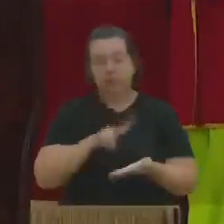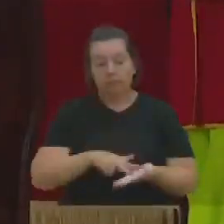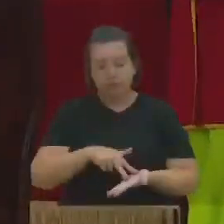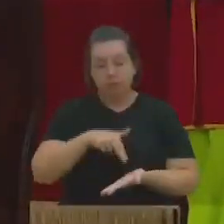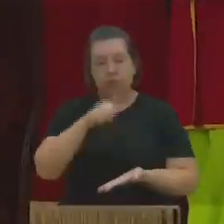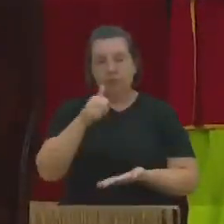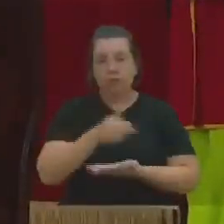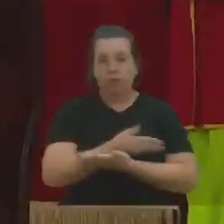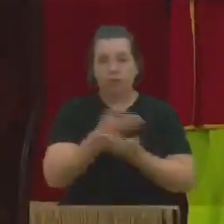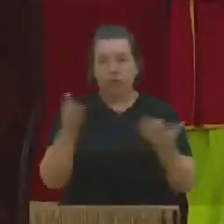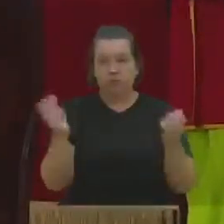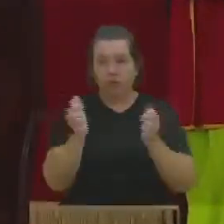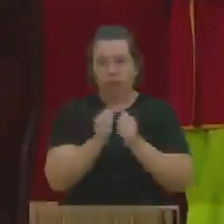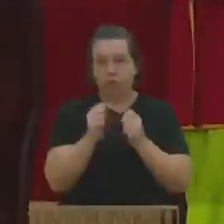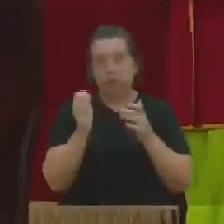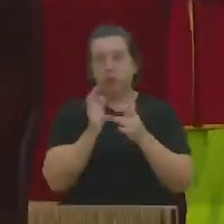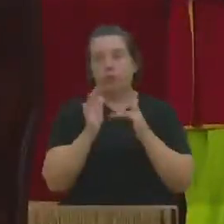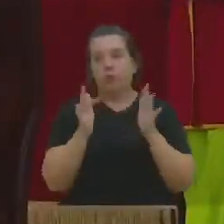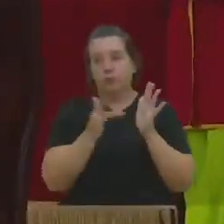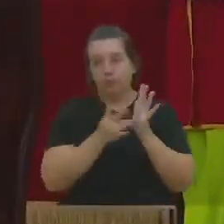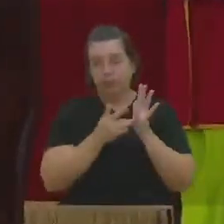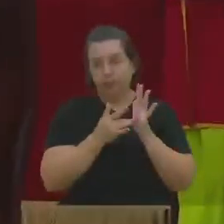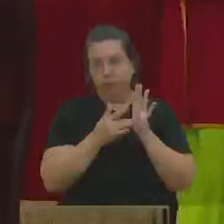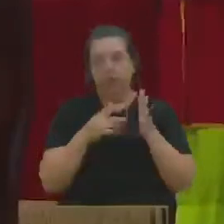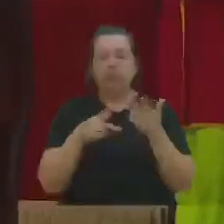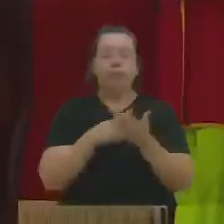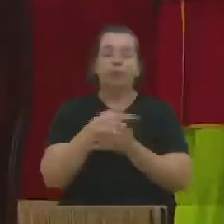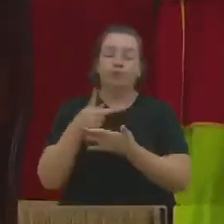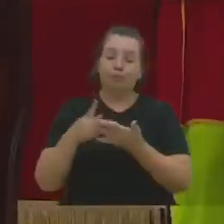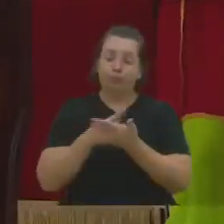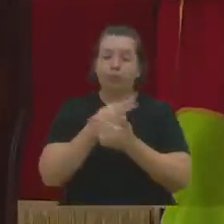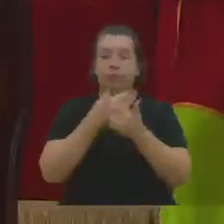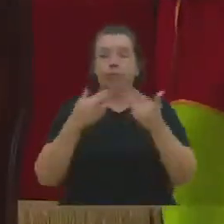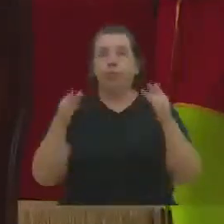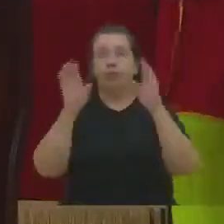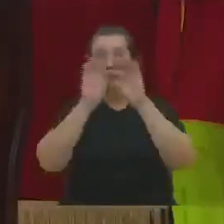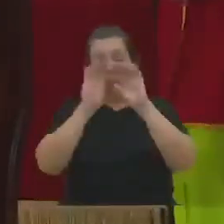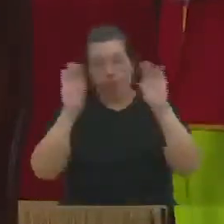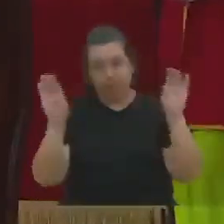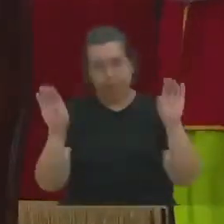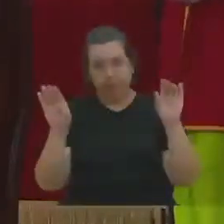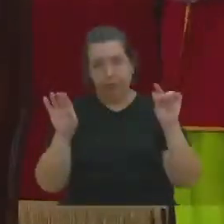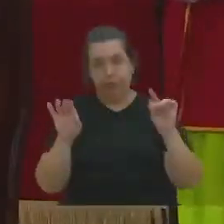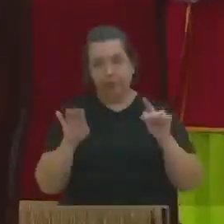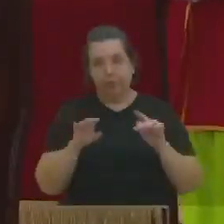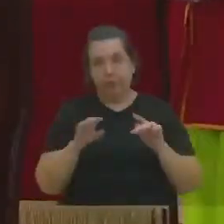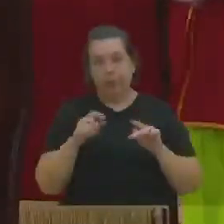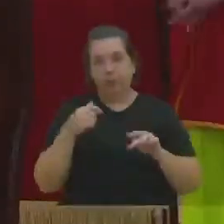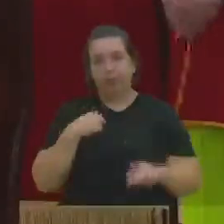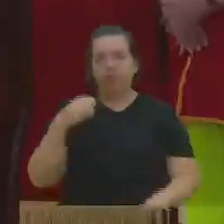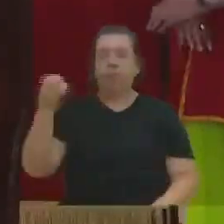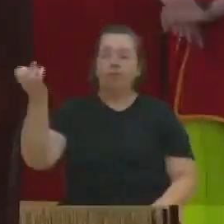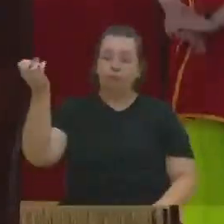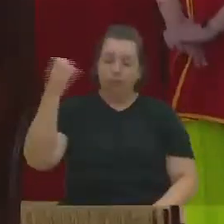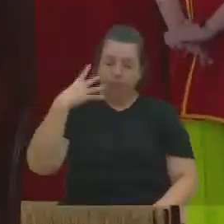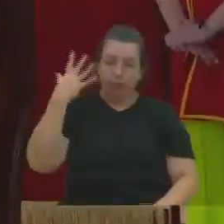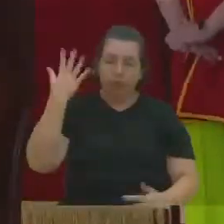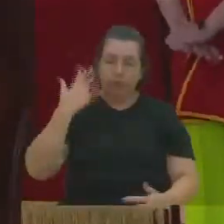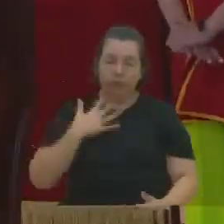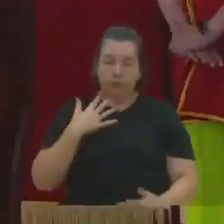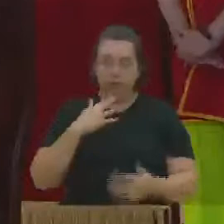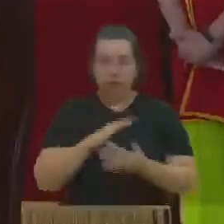Ressuscitai-vos com Cristo. Buscai as coisas do alto. Eu sou da